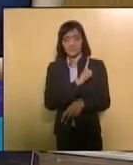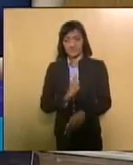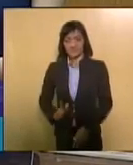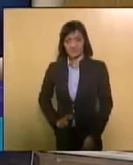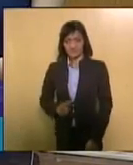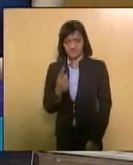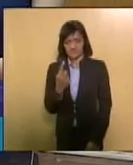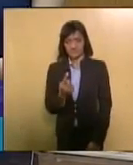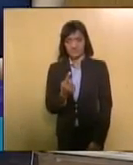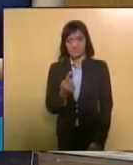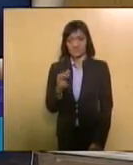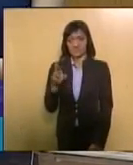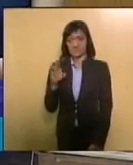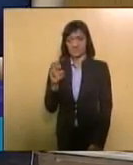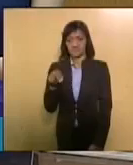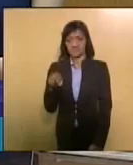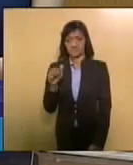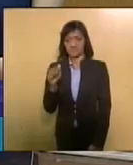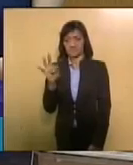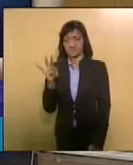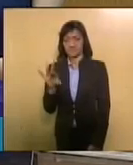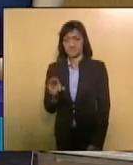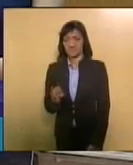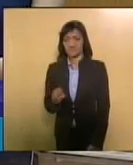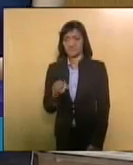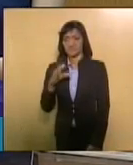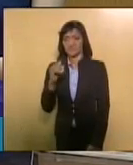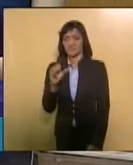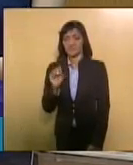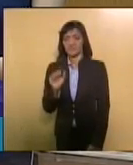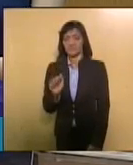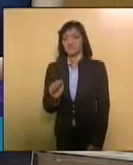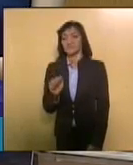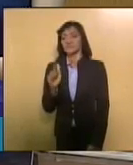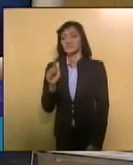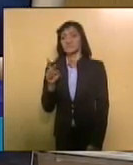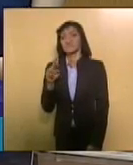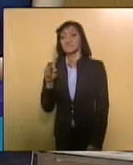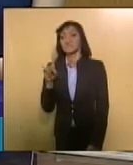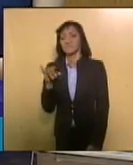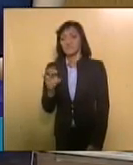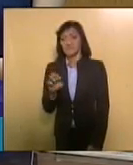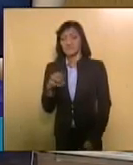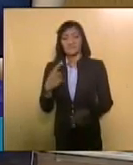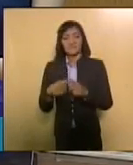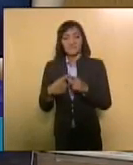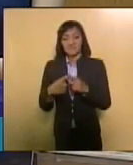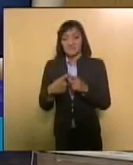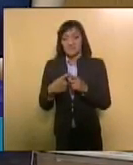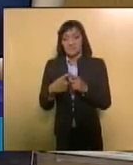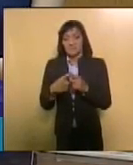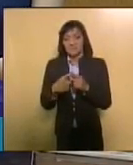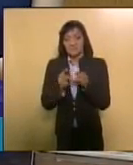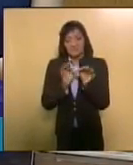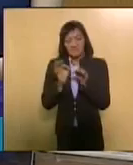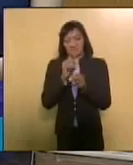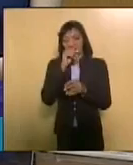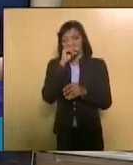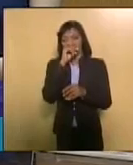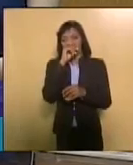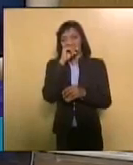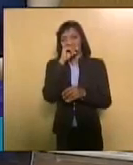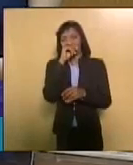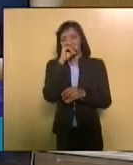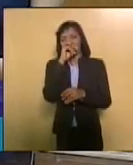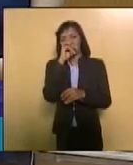Casagrande que chamou para si a responsabilidade da Segurança Pública porque a agenda de Segurança Pública todos aqui devem saber é